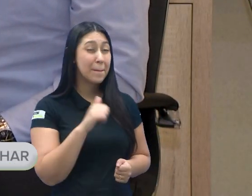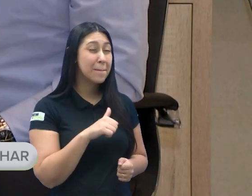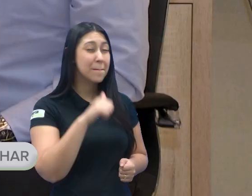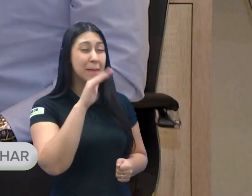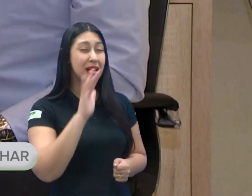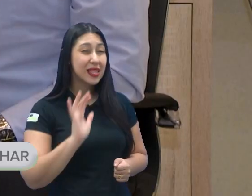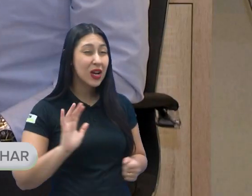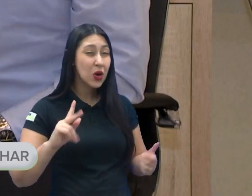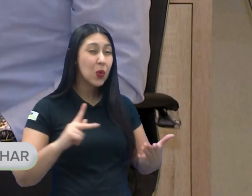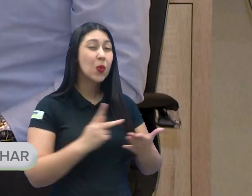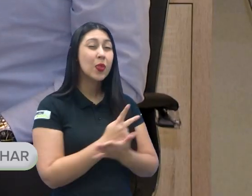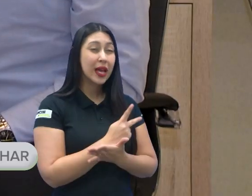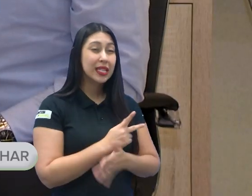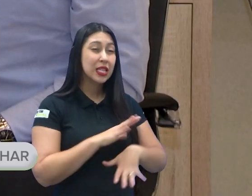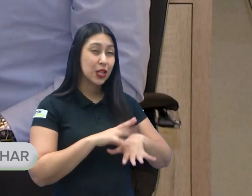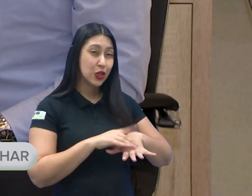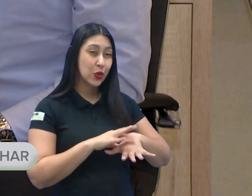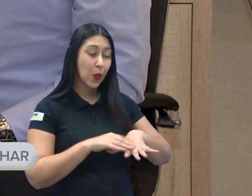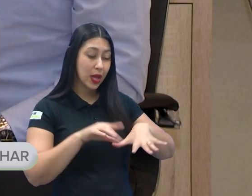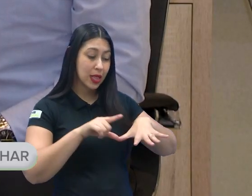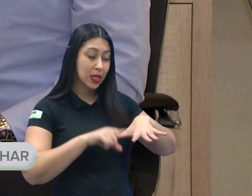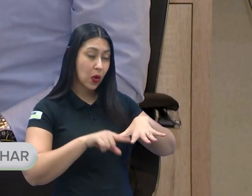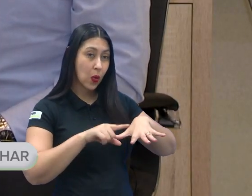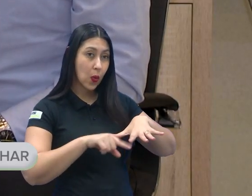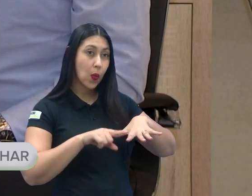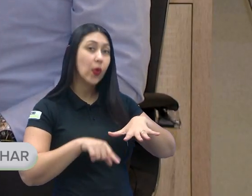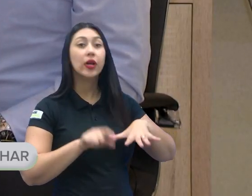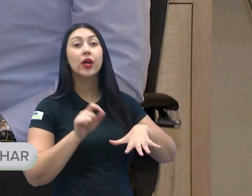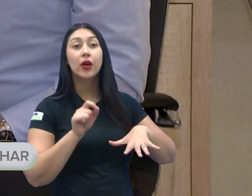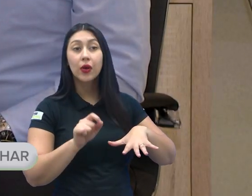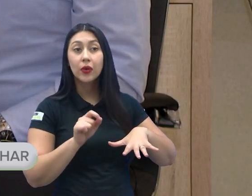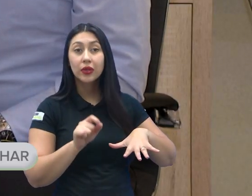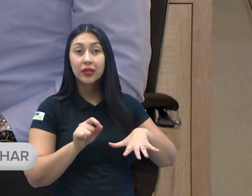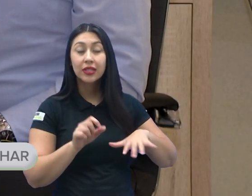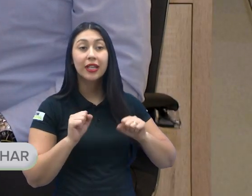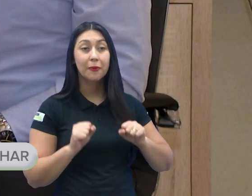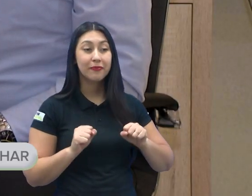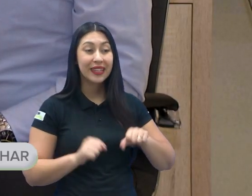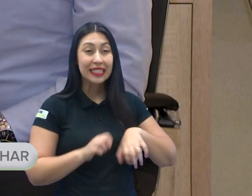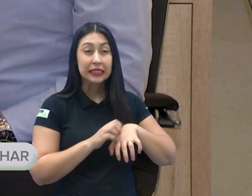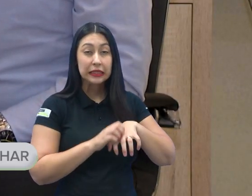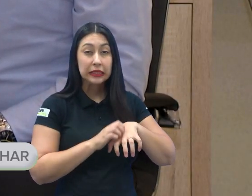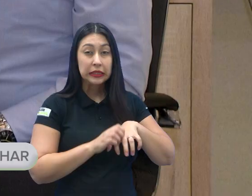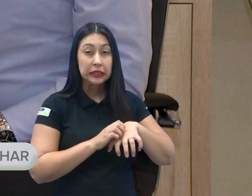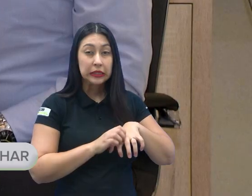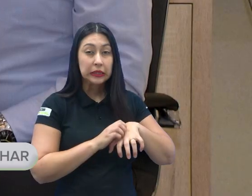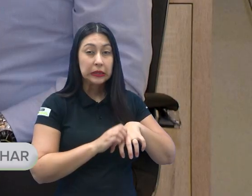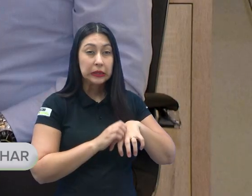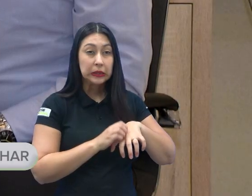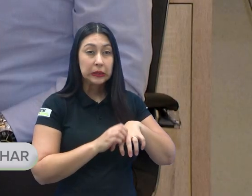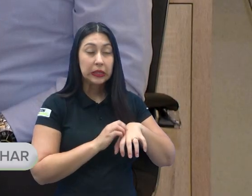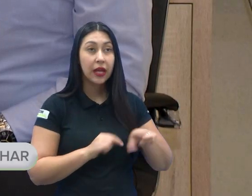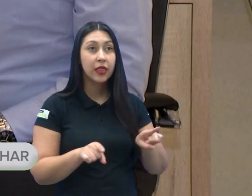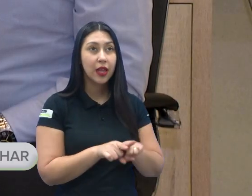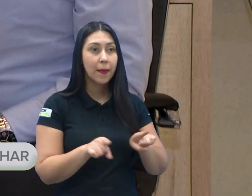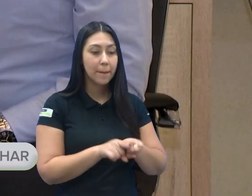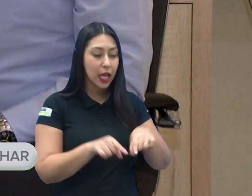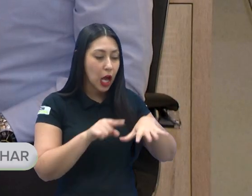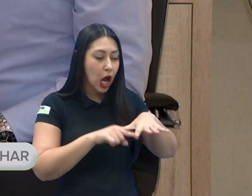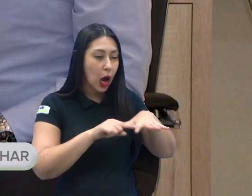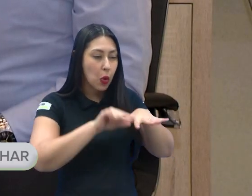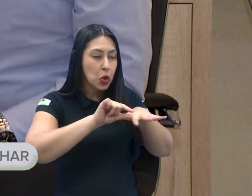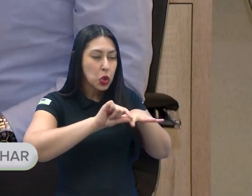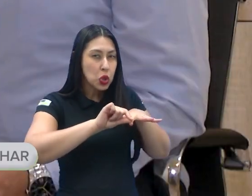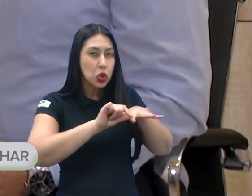das patologias nas unhas e nos pés é a frieira, né, a unha encravada e a unha